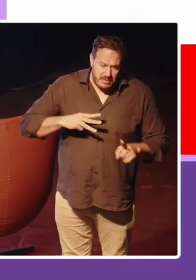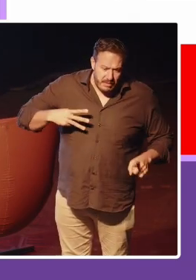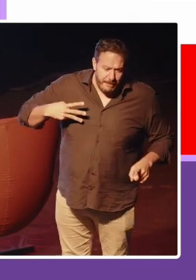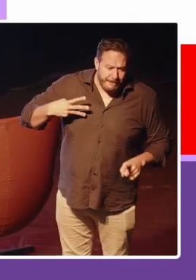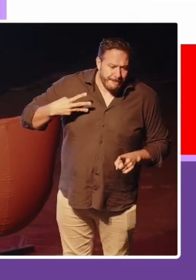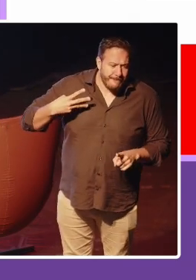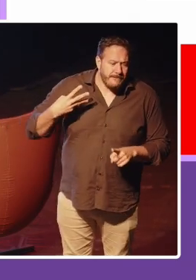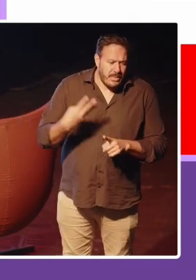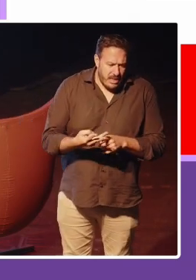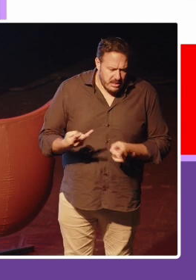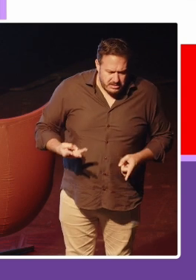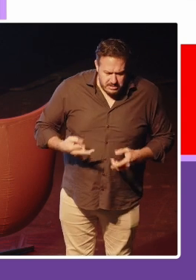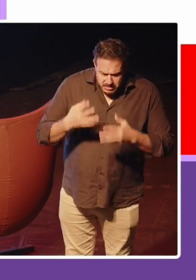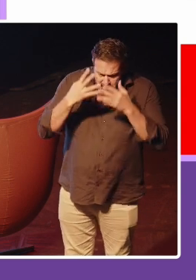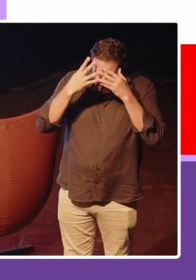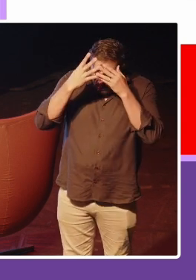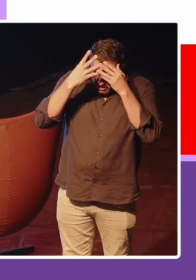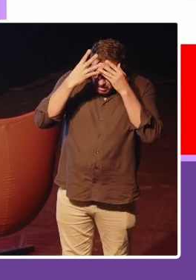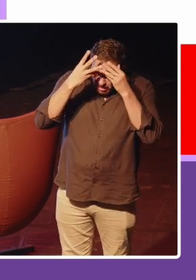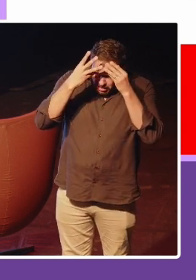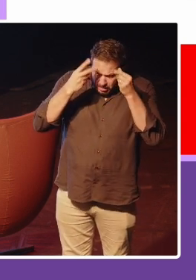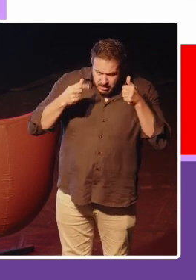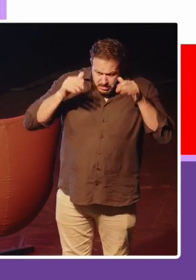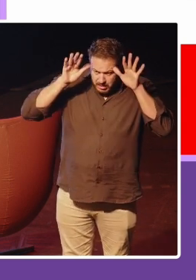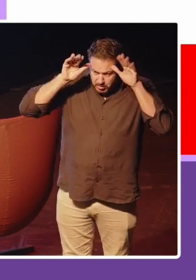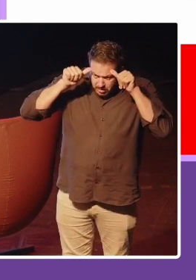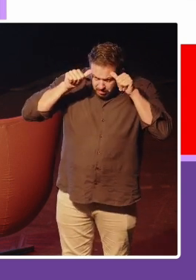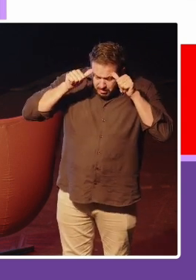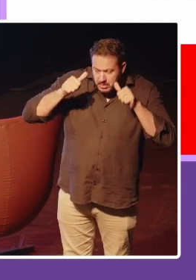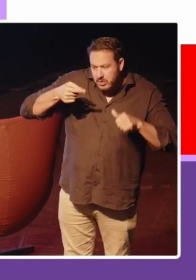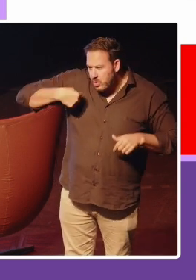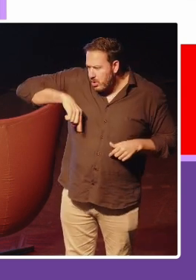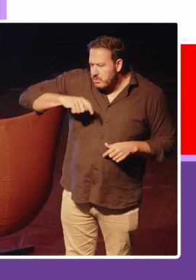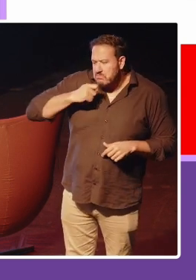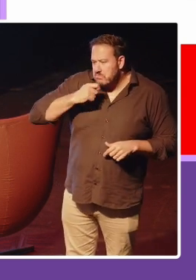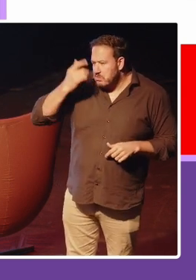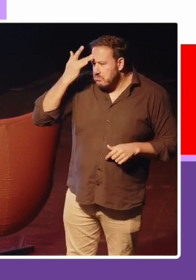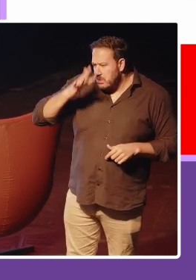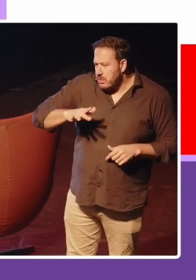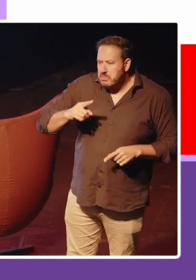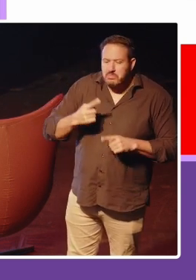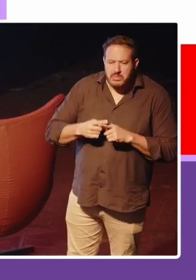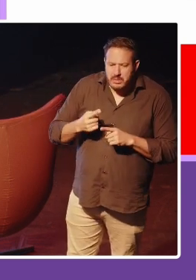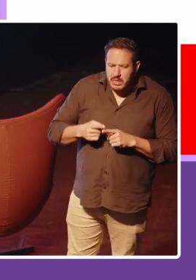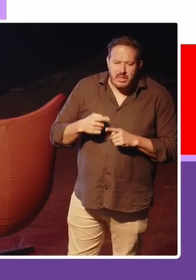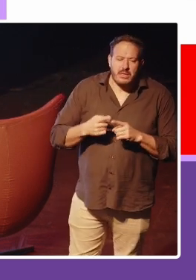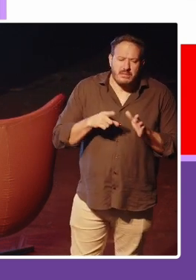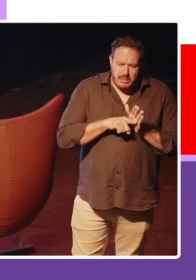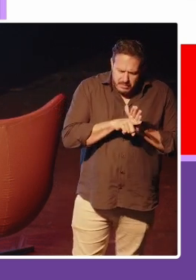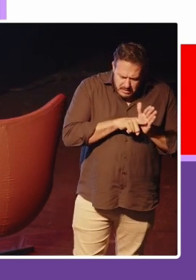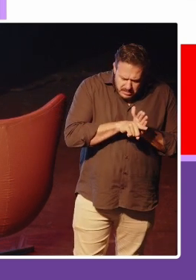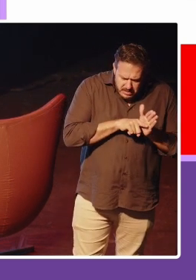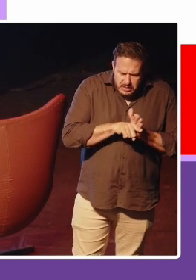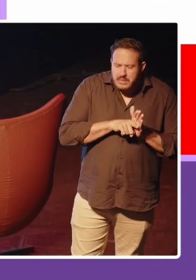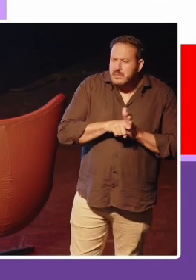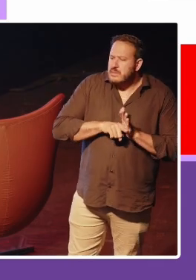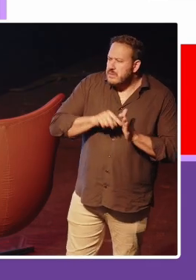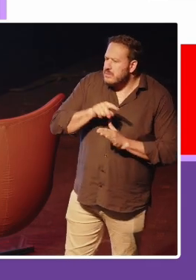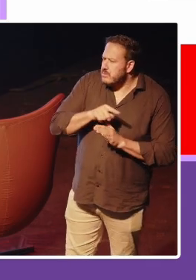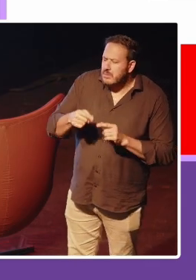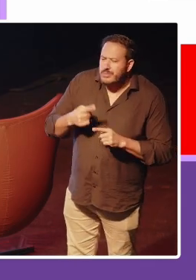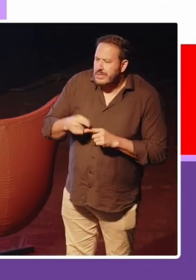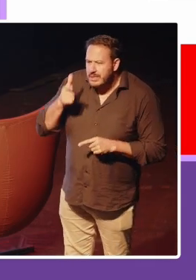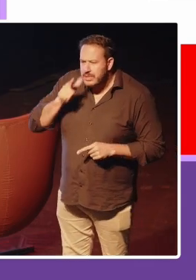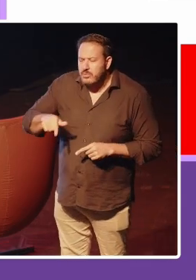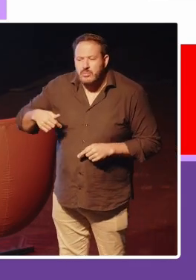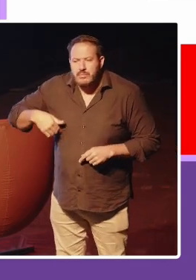ter doença de Alzheimer que os homens. O porquê, nós ainda estamos tentando entender, os pesquisadores têm feito bastante esforço para entender por que mulheres são